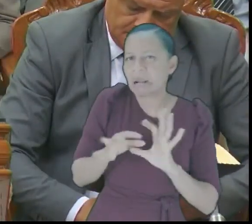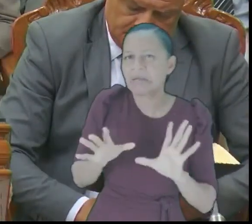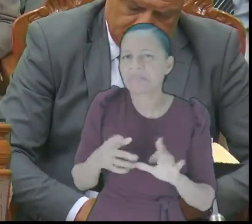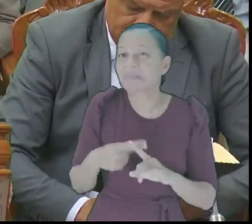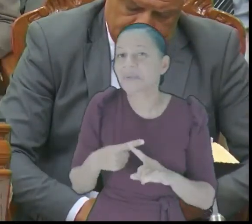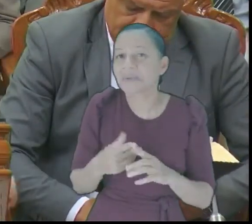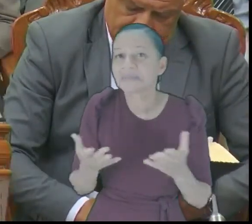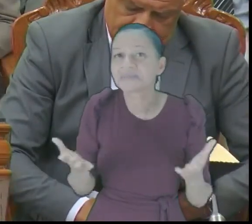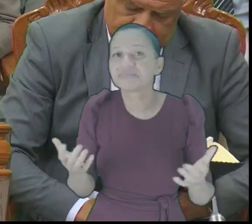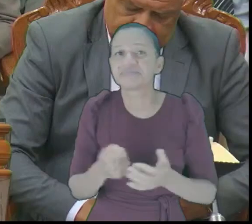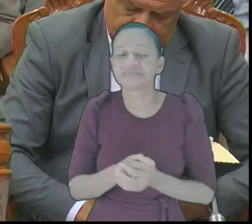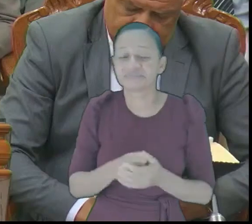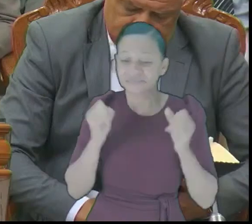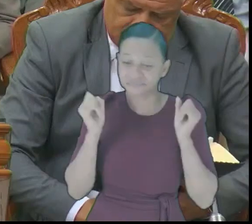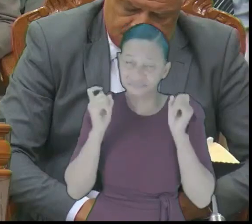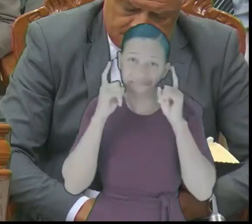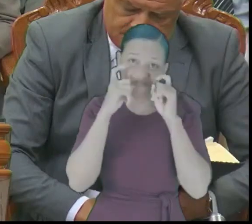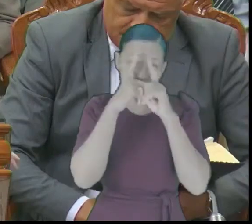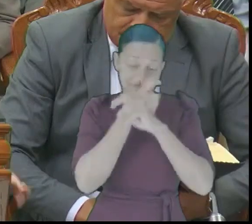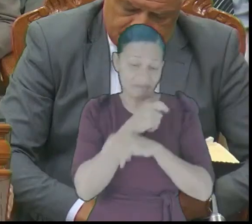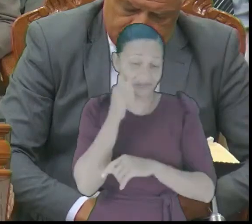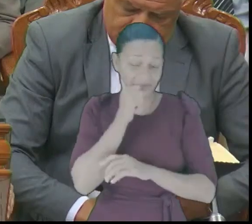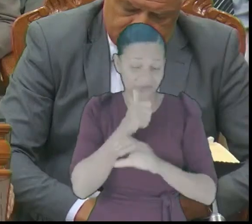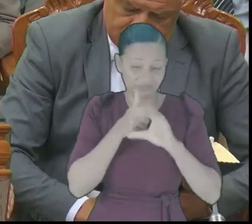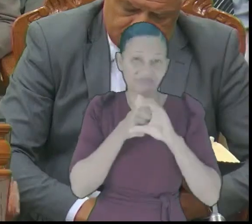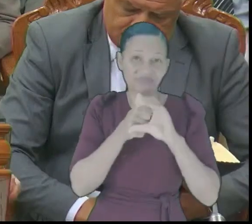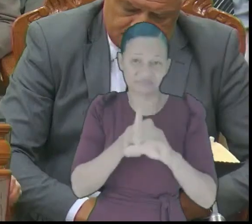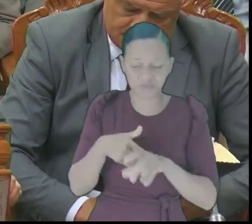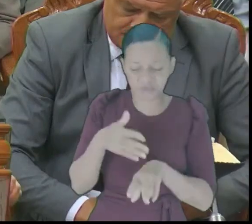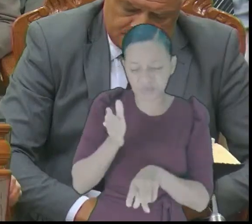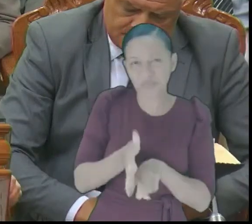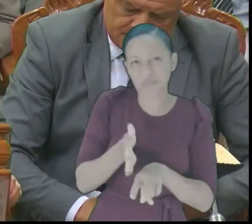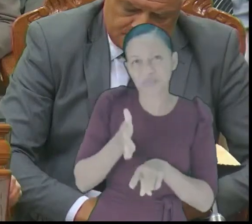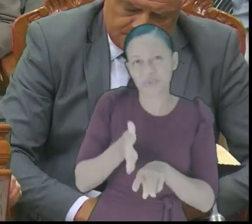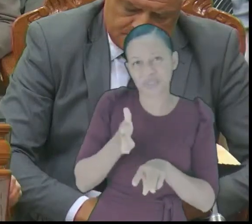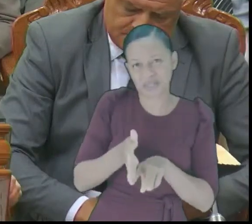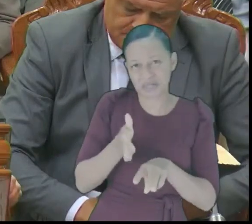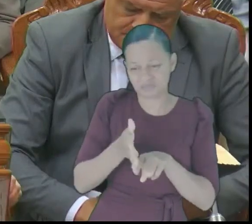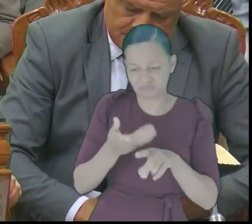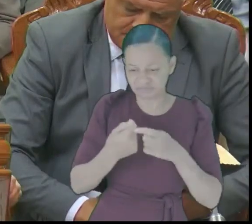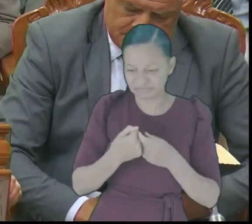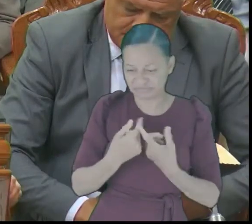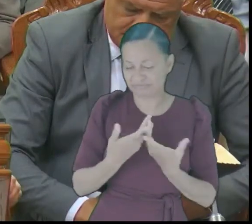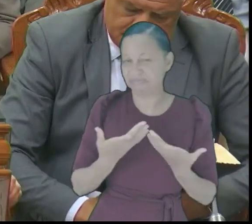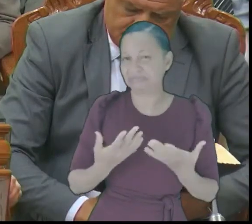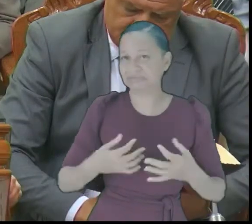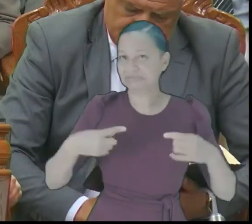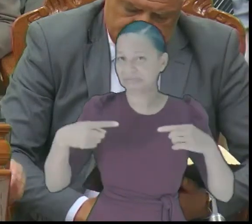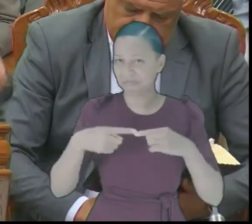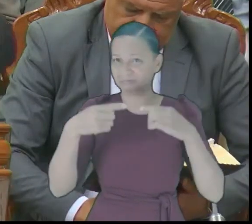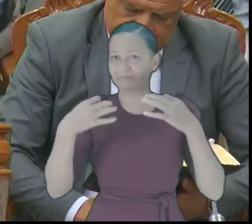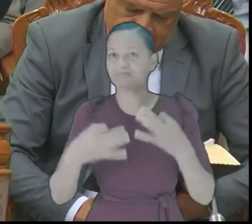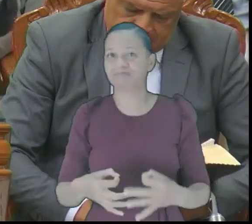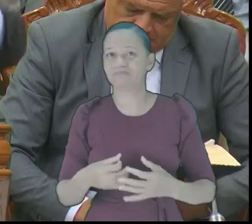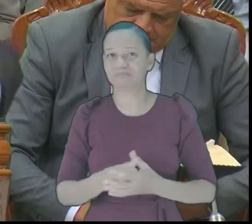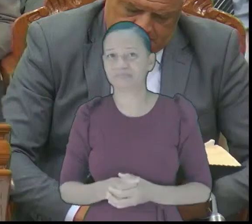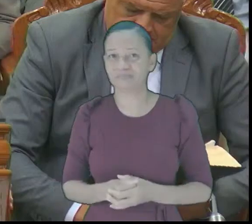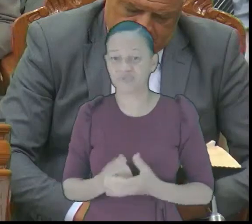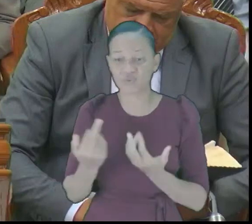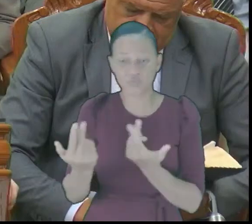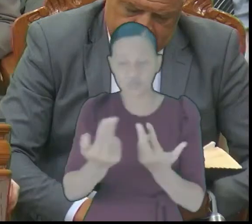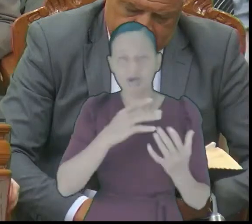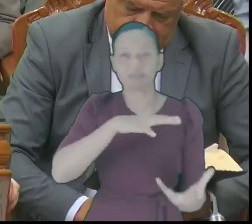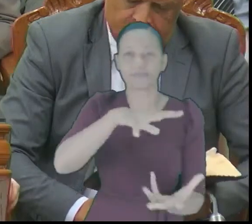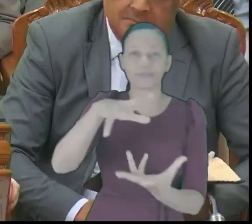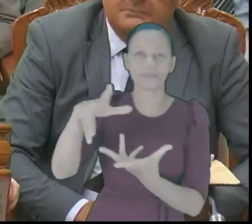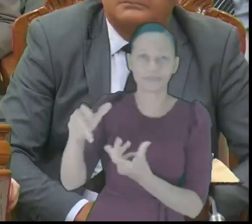Simplesmente porque dificilmente uma mulher cristã veste uma calça comprida decente. Veste do mesmo jeito do mundo. É